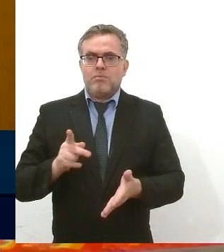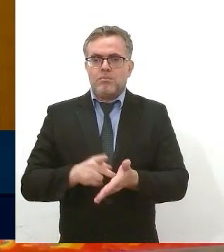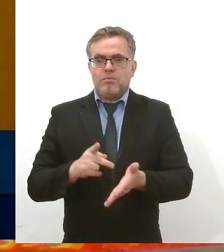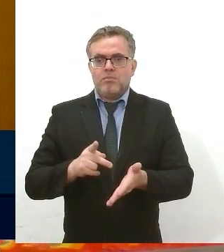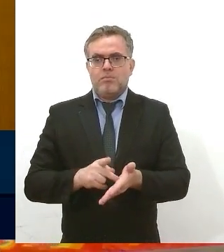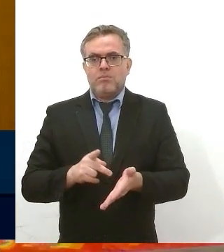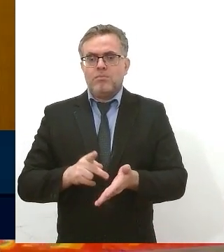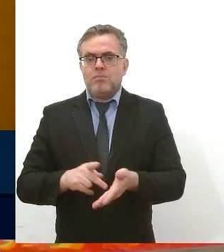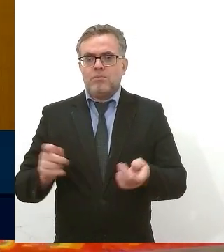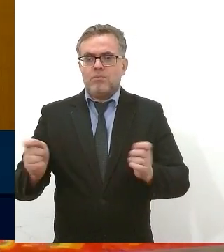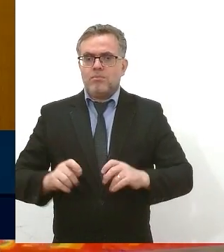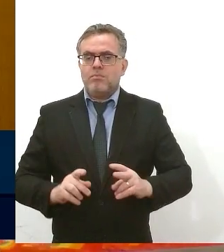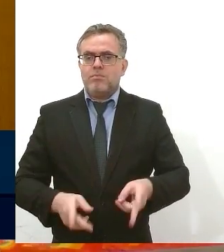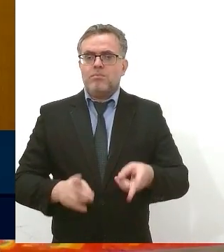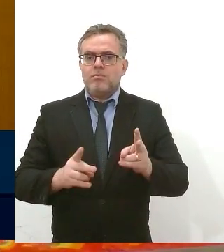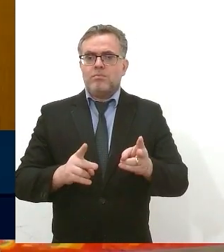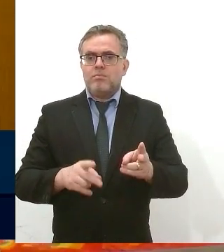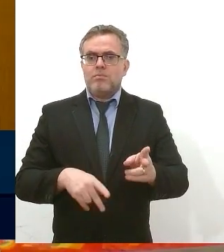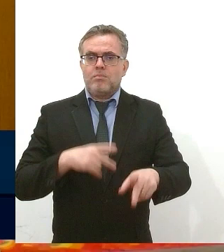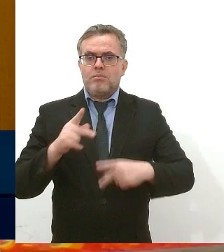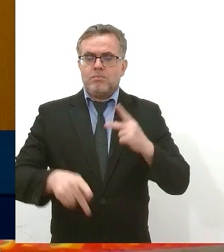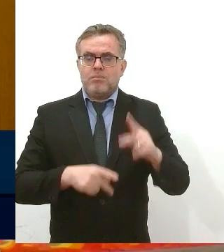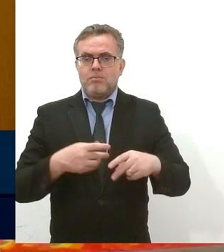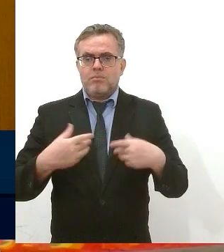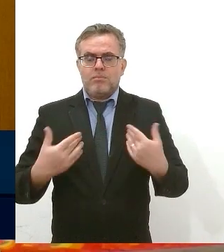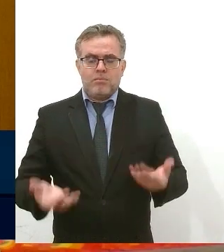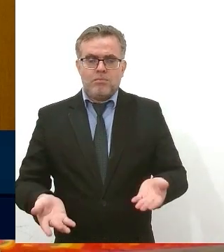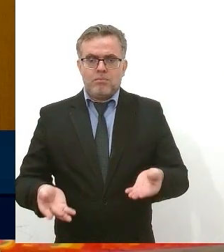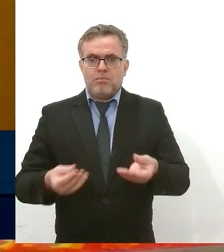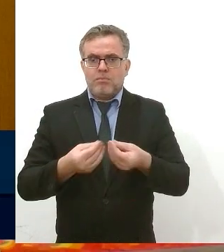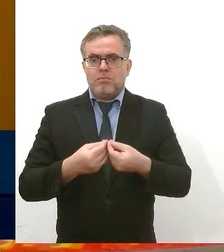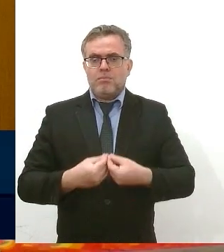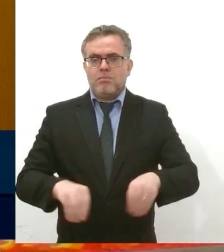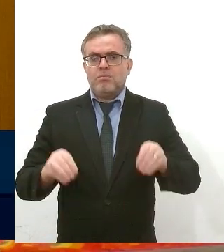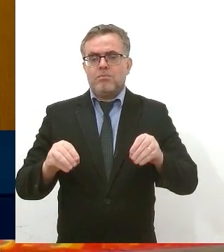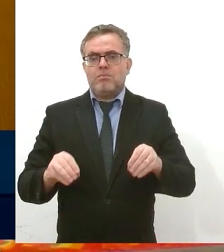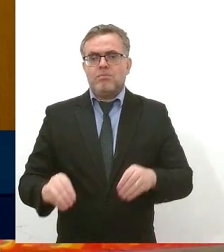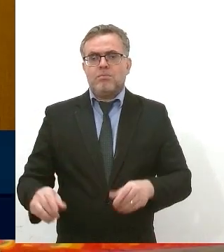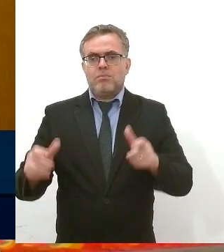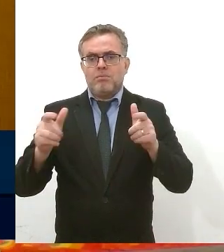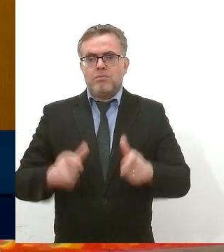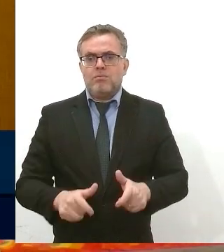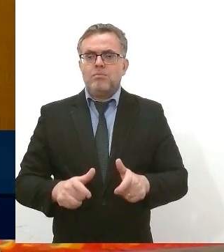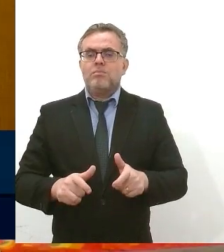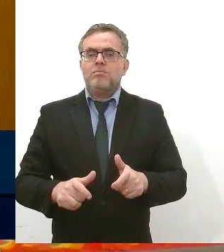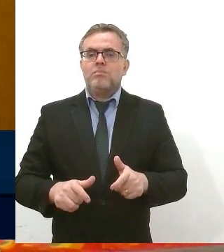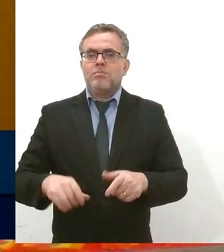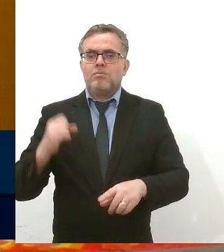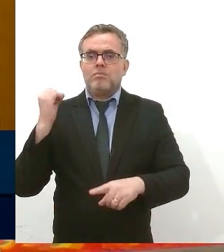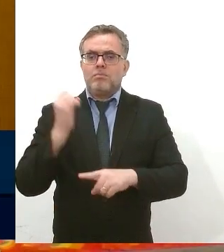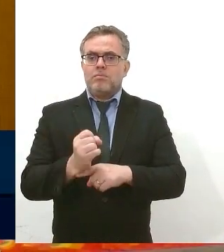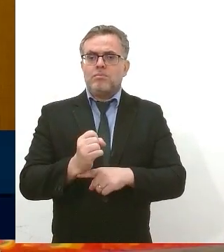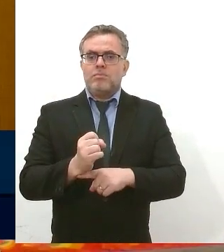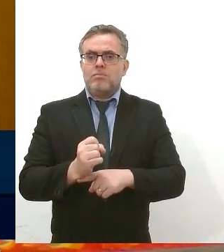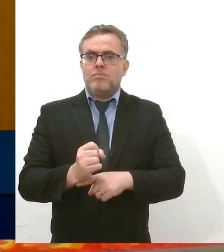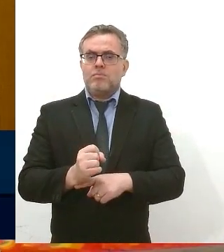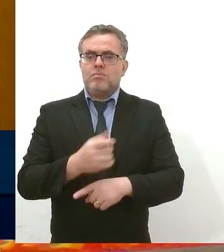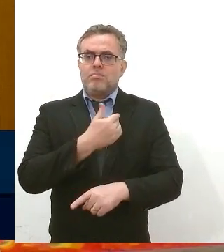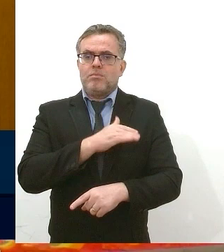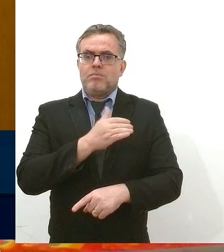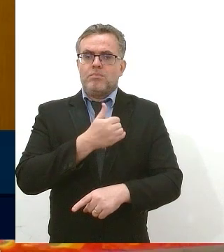que destrói ambiente para o extermínio é o racismo e a